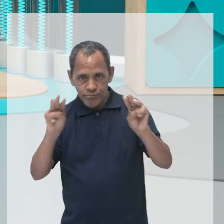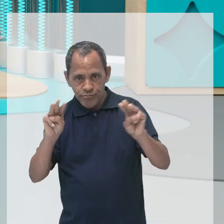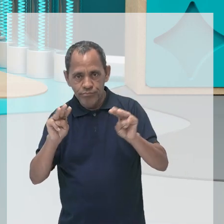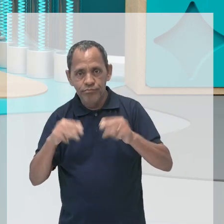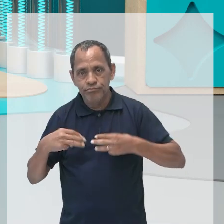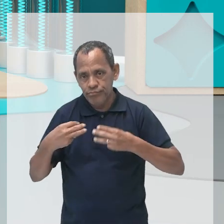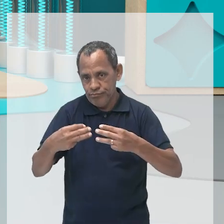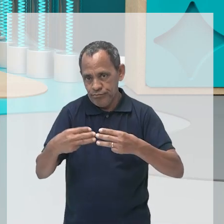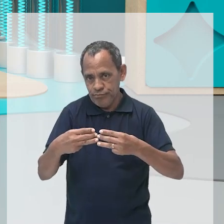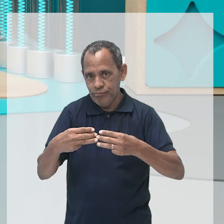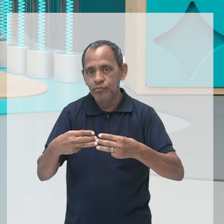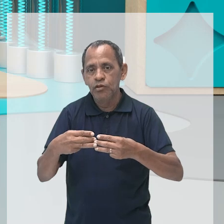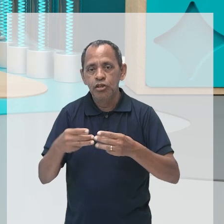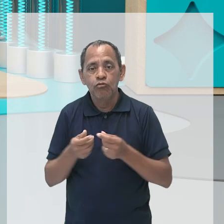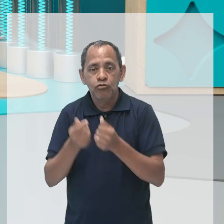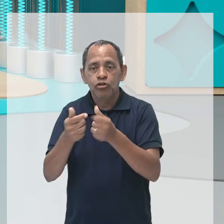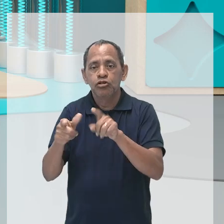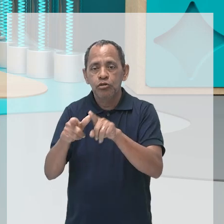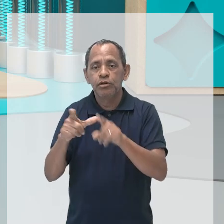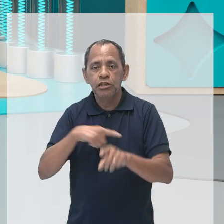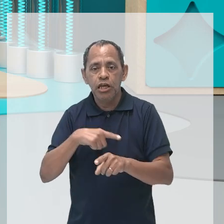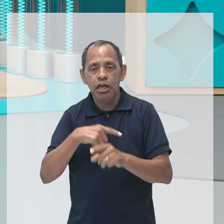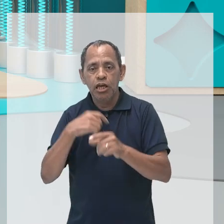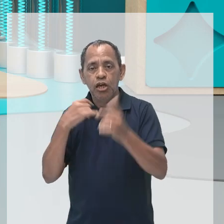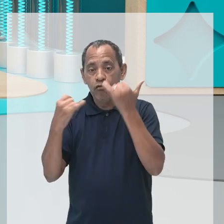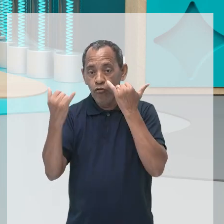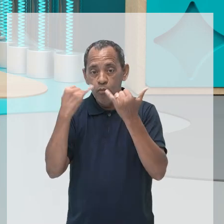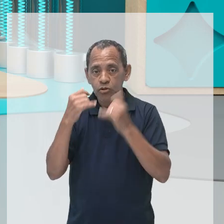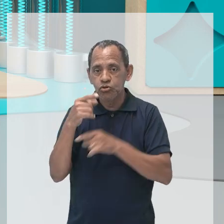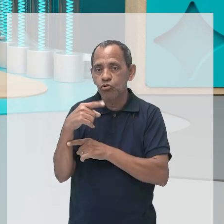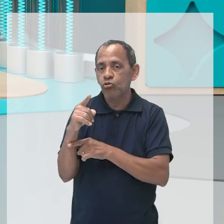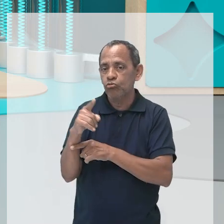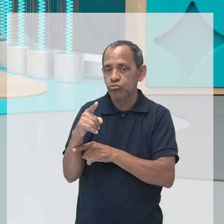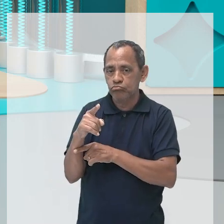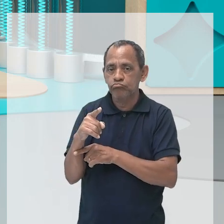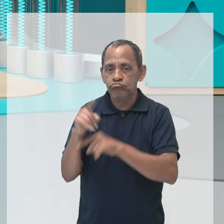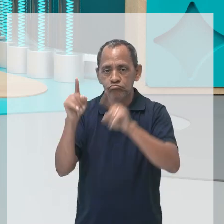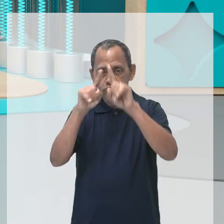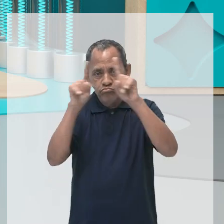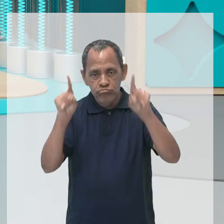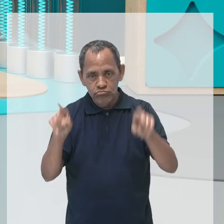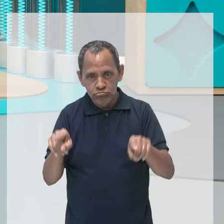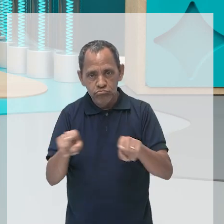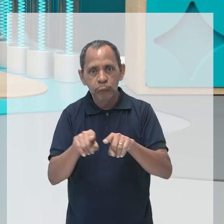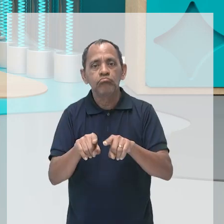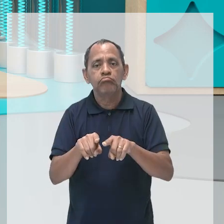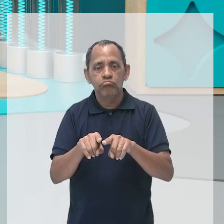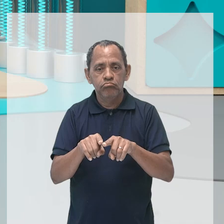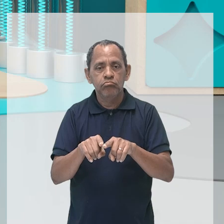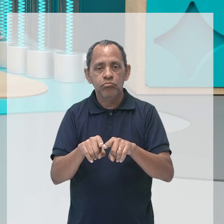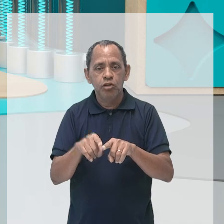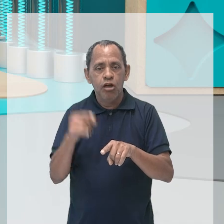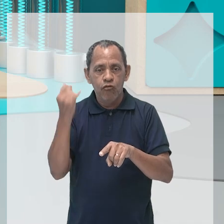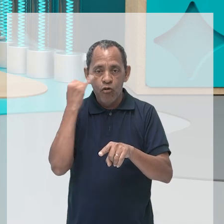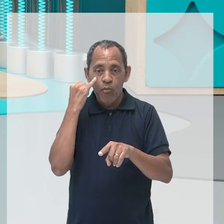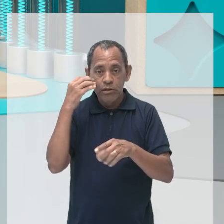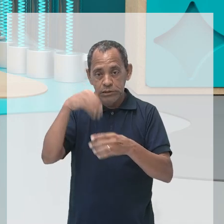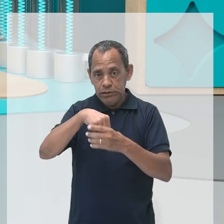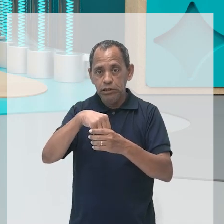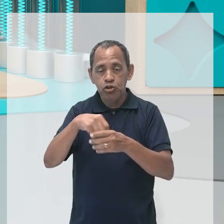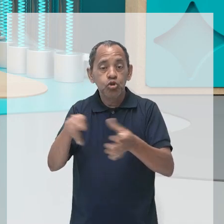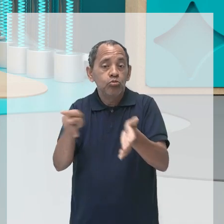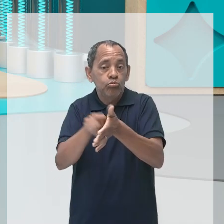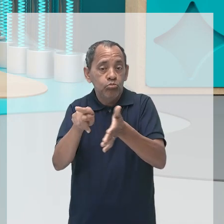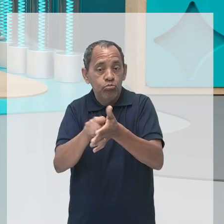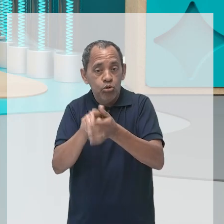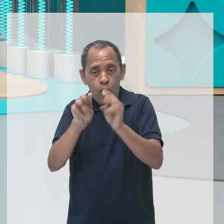Fazenda, que tem aqui também informações. Olha só, outro cartaz aqui, outro informativo dentro do próprio site. A